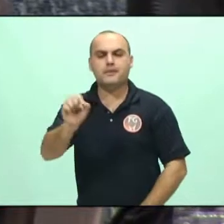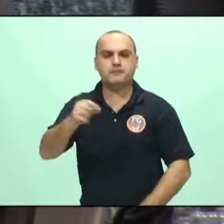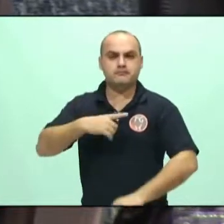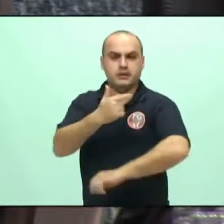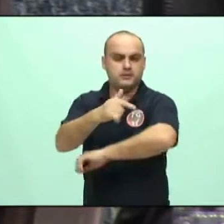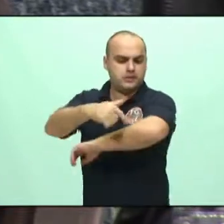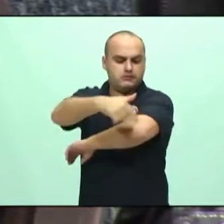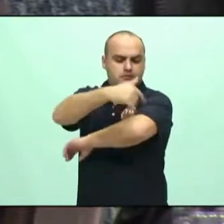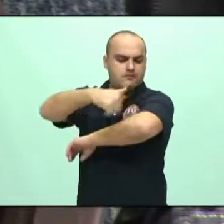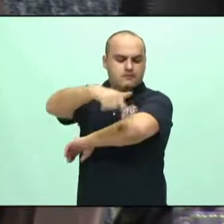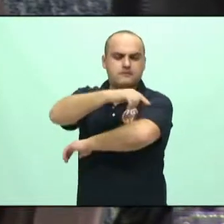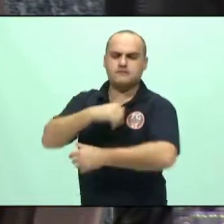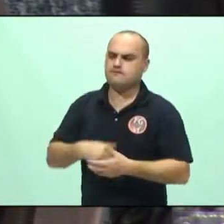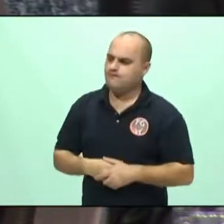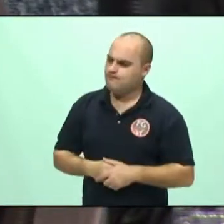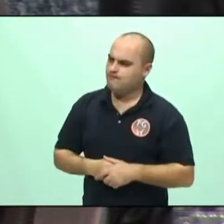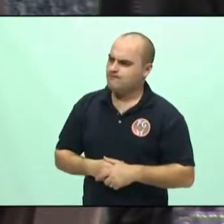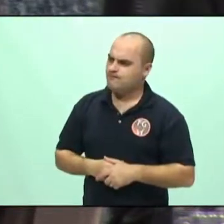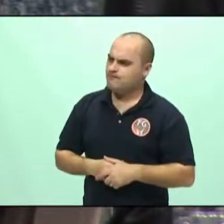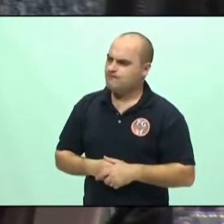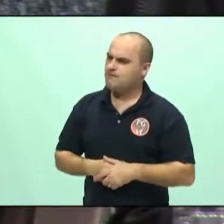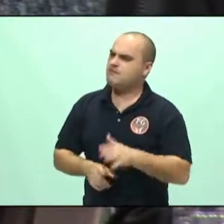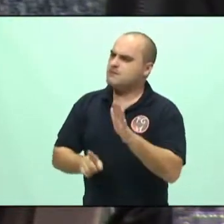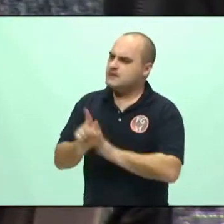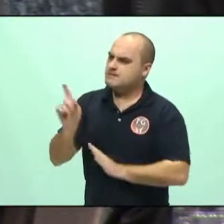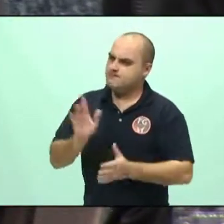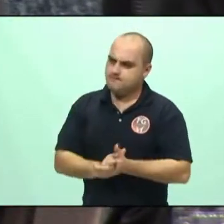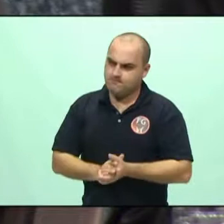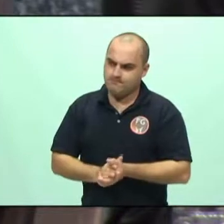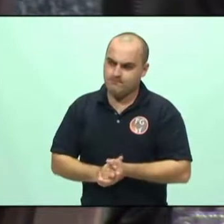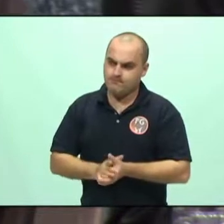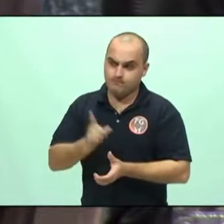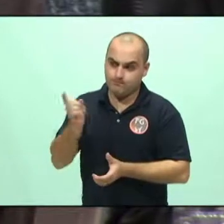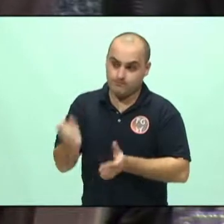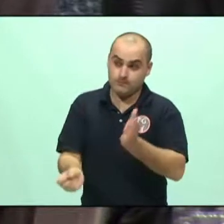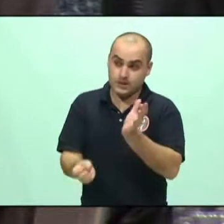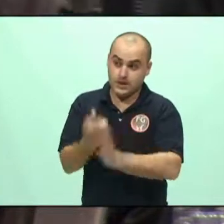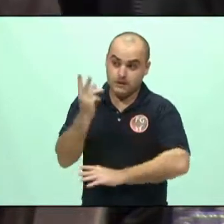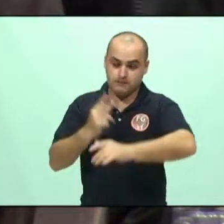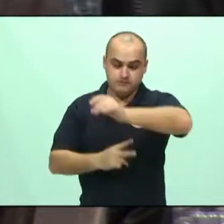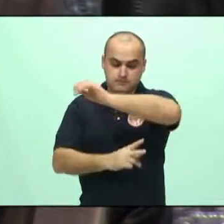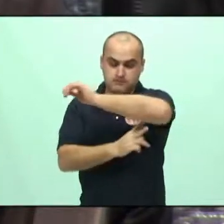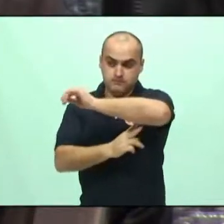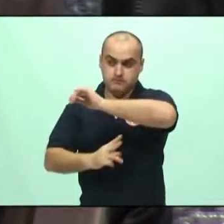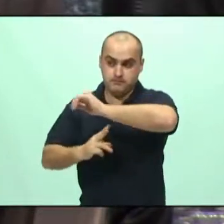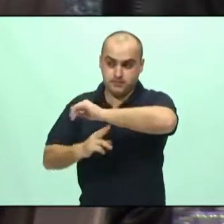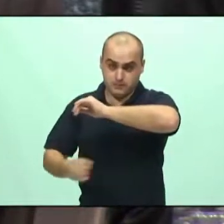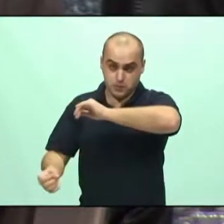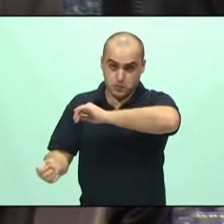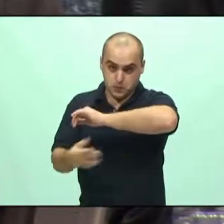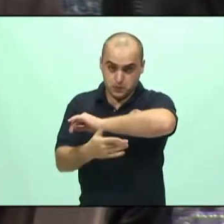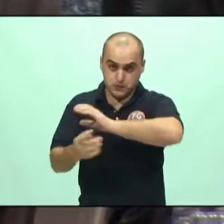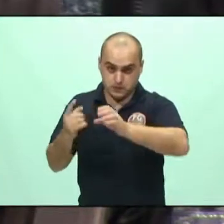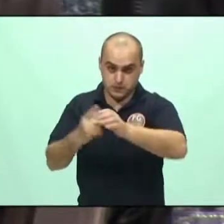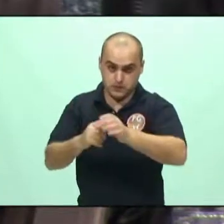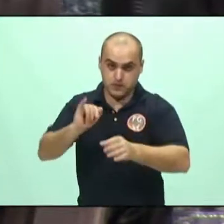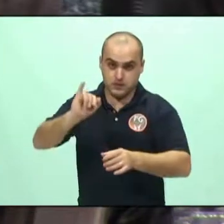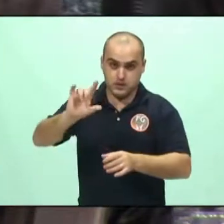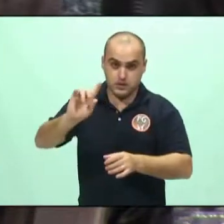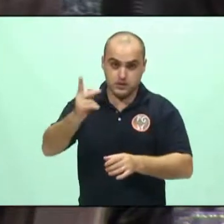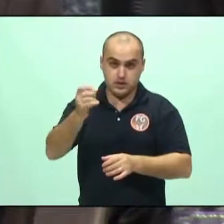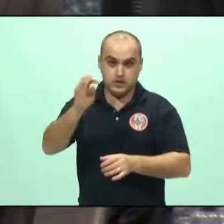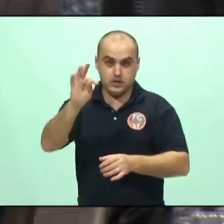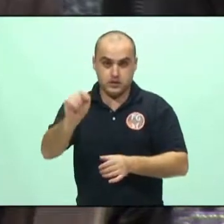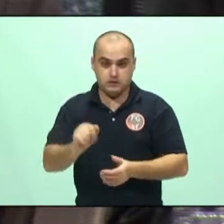eles tinham tirado Aí eu disse para eles meu Deus pensa comigo vocês criaram ali uma ponte nova na cidade de Ilhota e todo mundo que quer fugir da